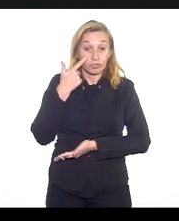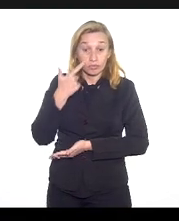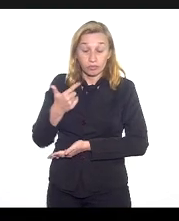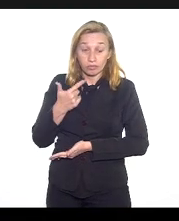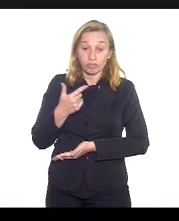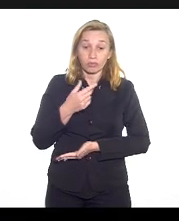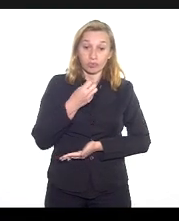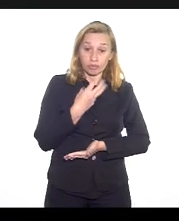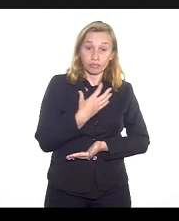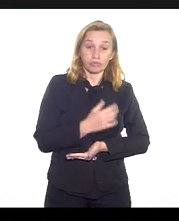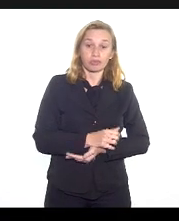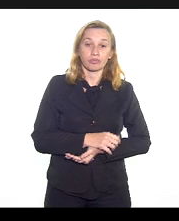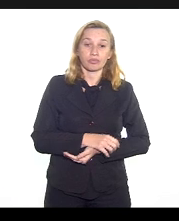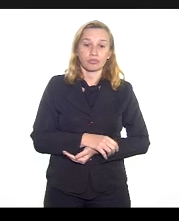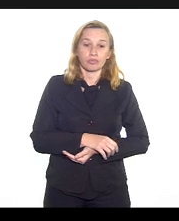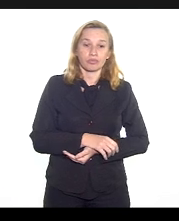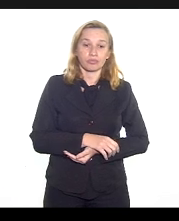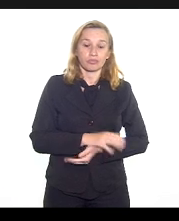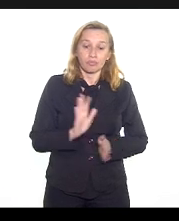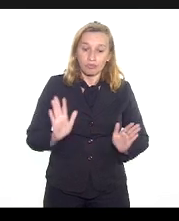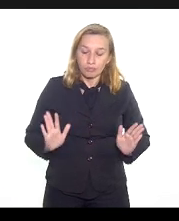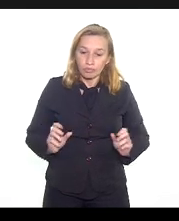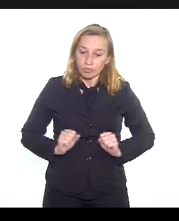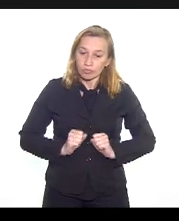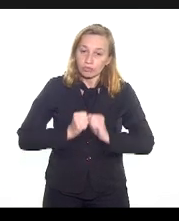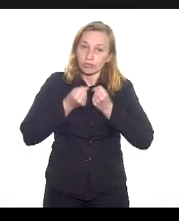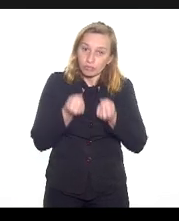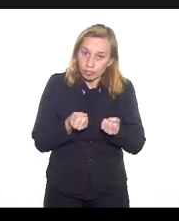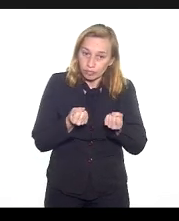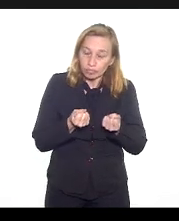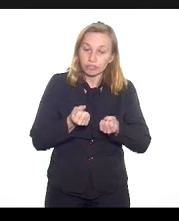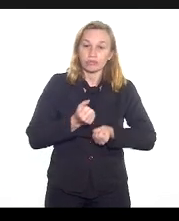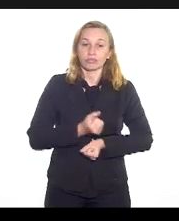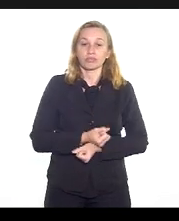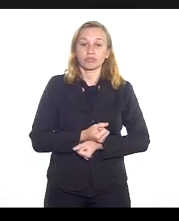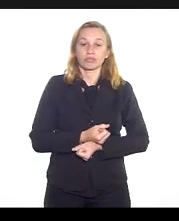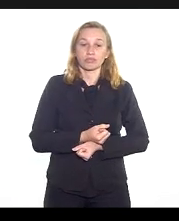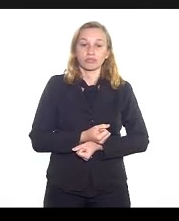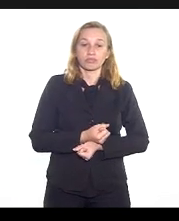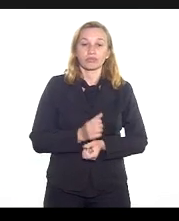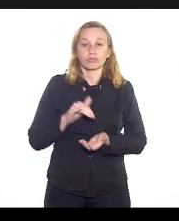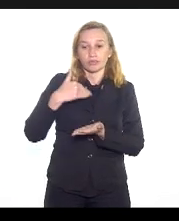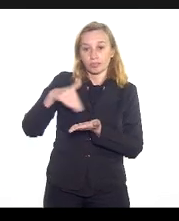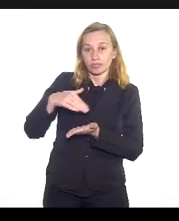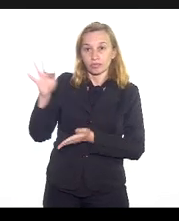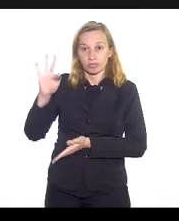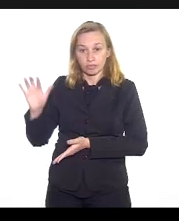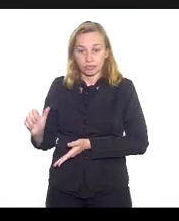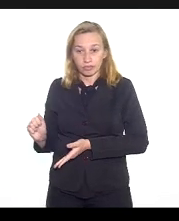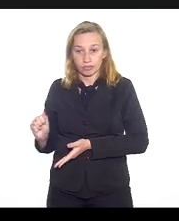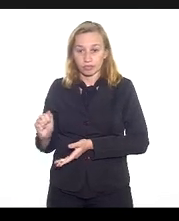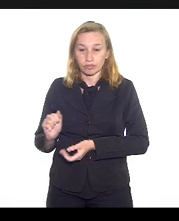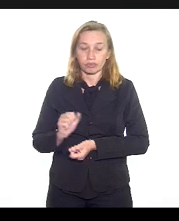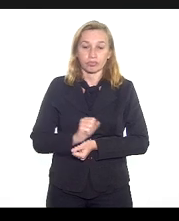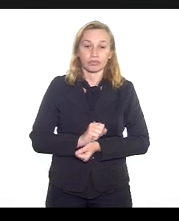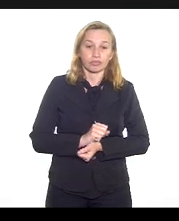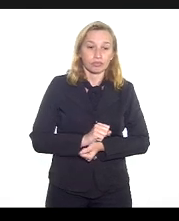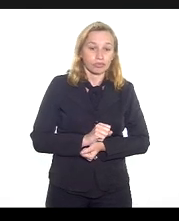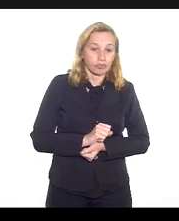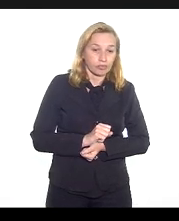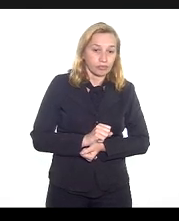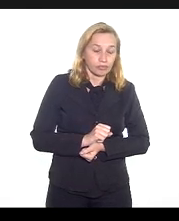bons olhos o empenho que a Secretaria de Fazenda via os seus